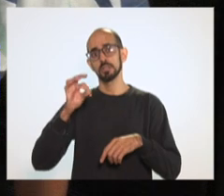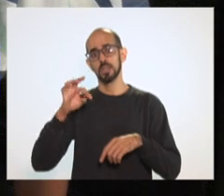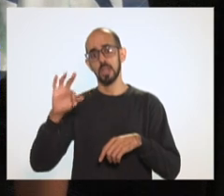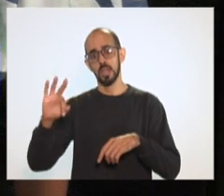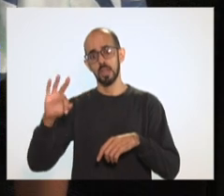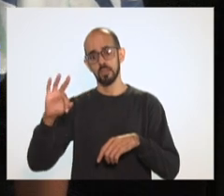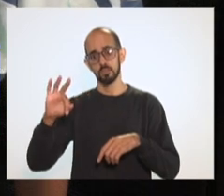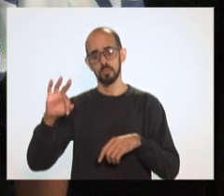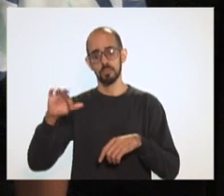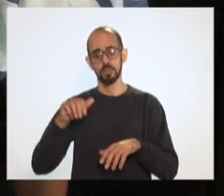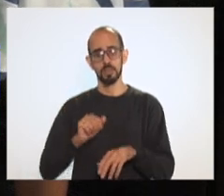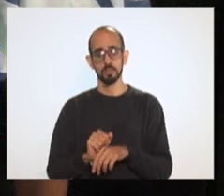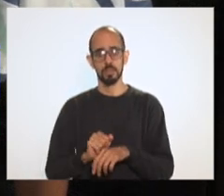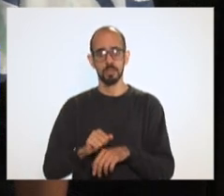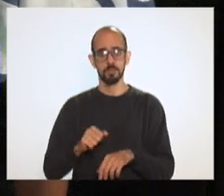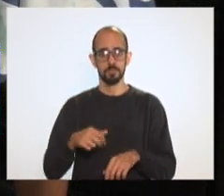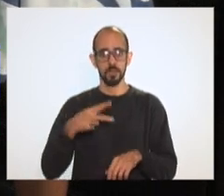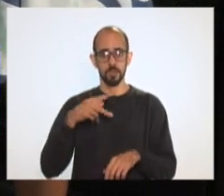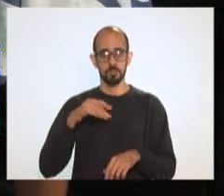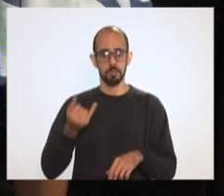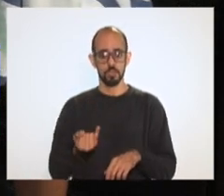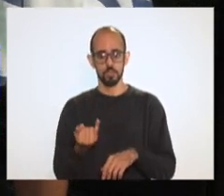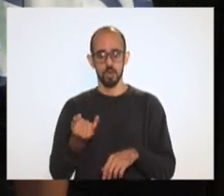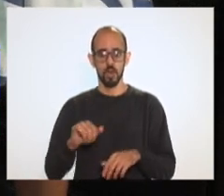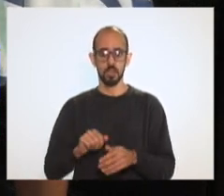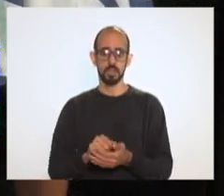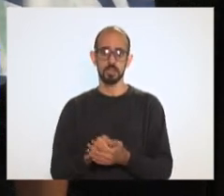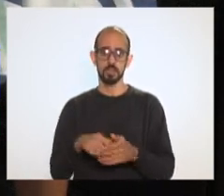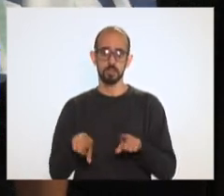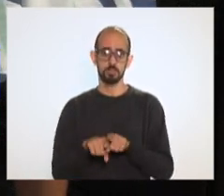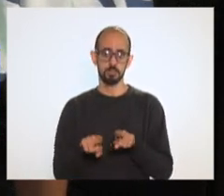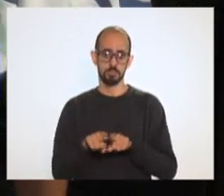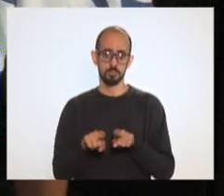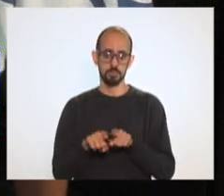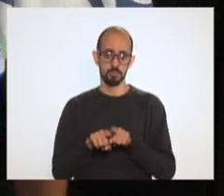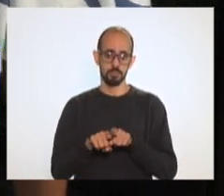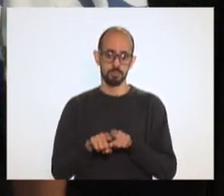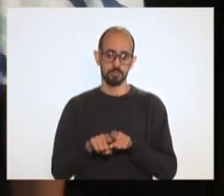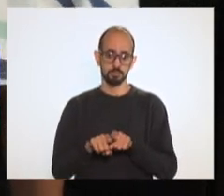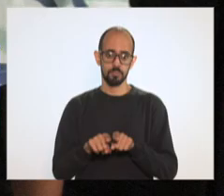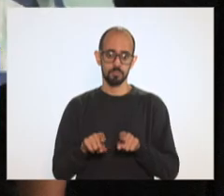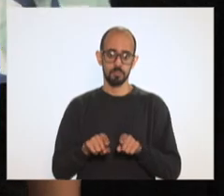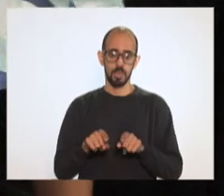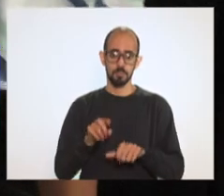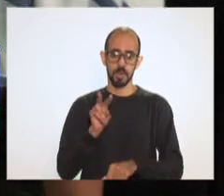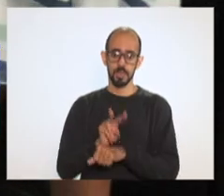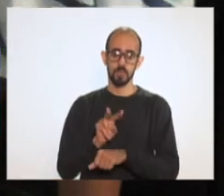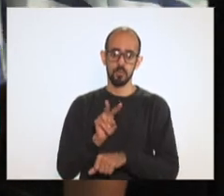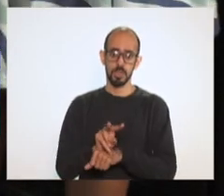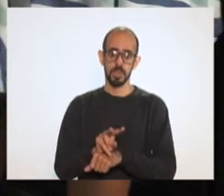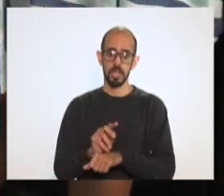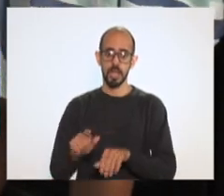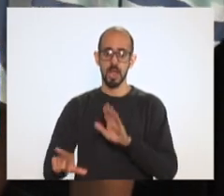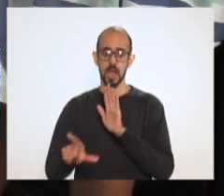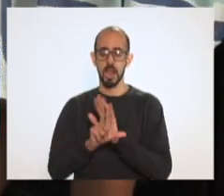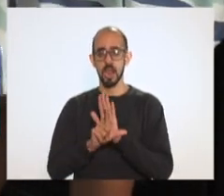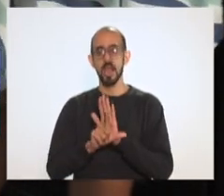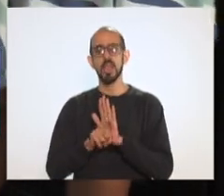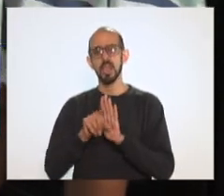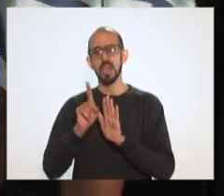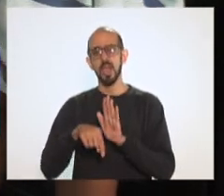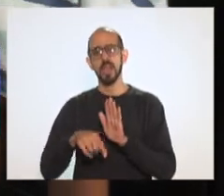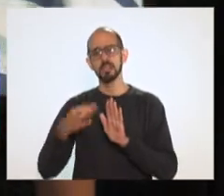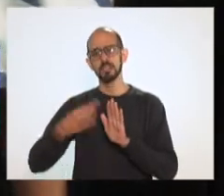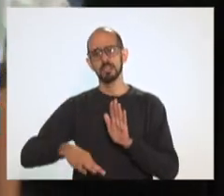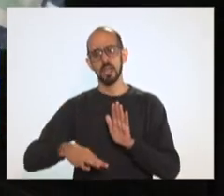decisão terminativa do TJ e a gente precisa agora defender a nossa lei defender os interesses dos servidores da FAETEC que a lei é legítima foi construída na